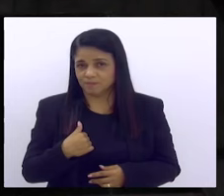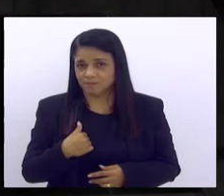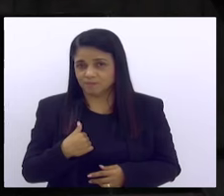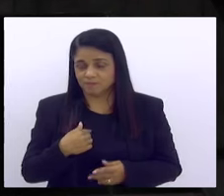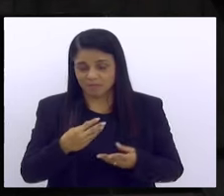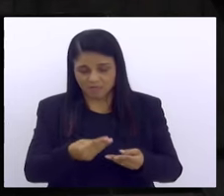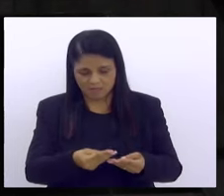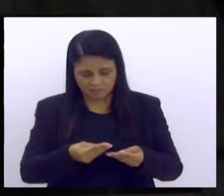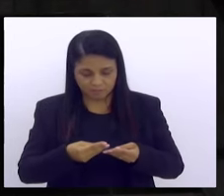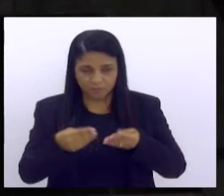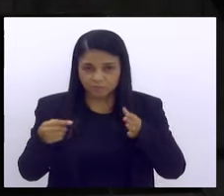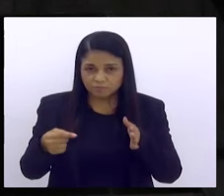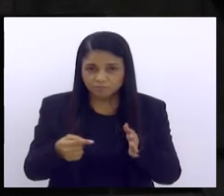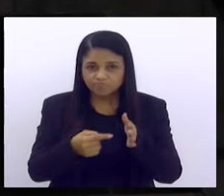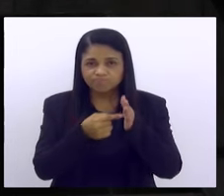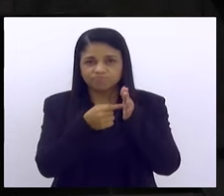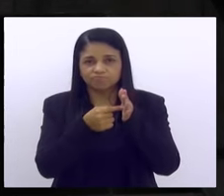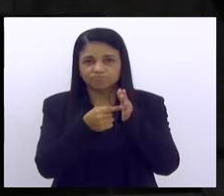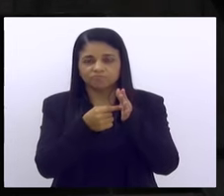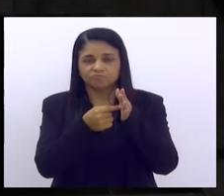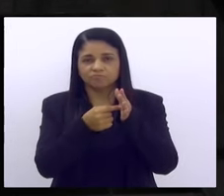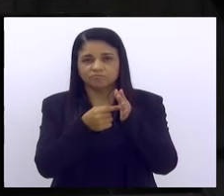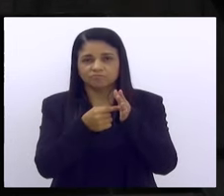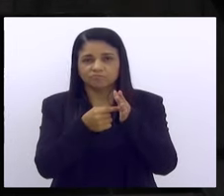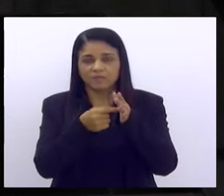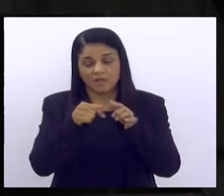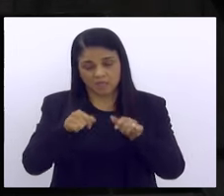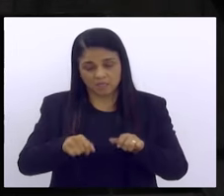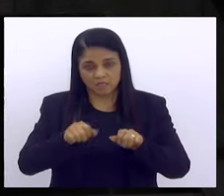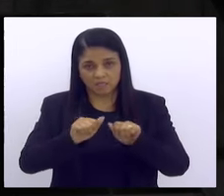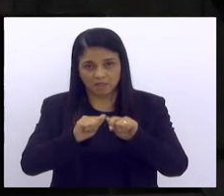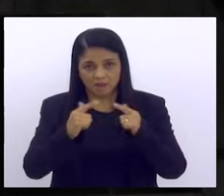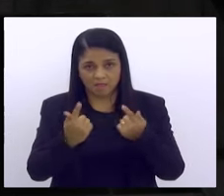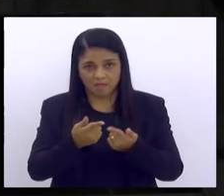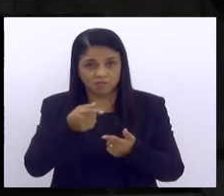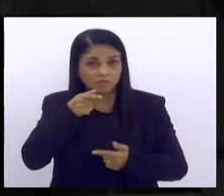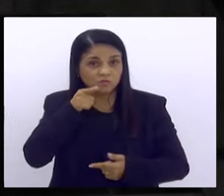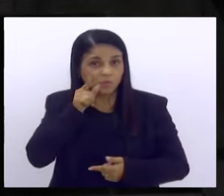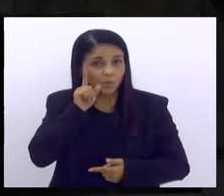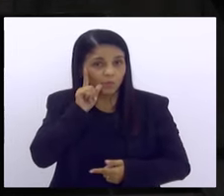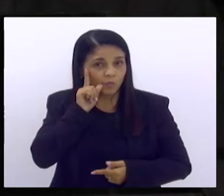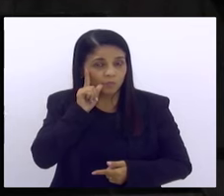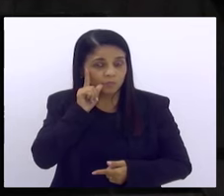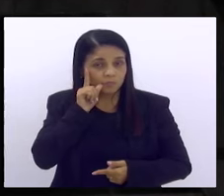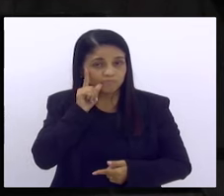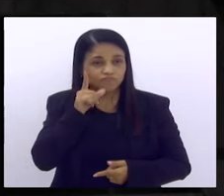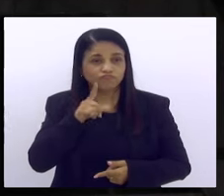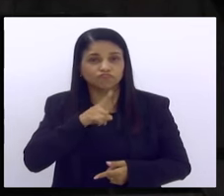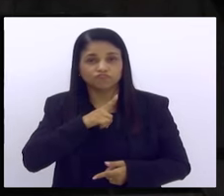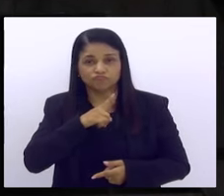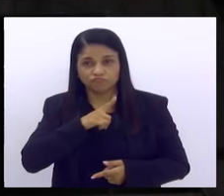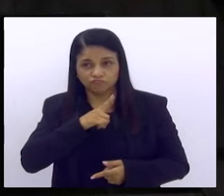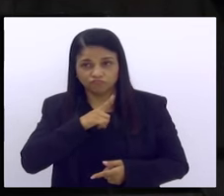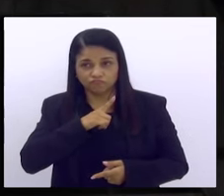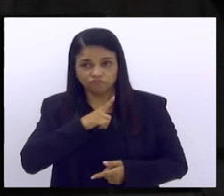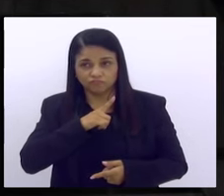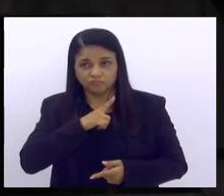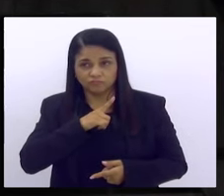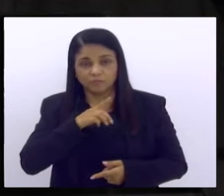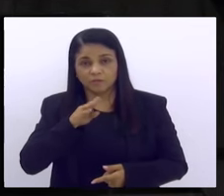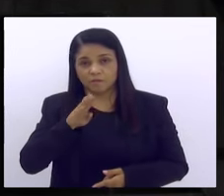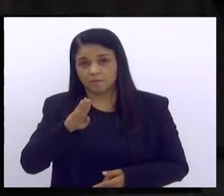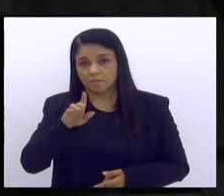Recebemos uma denúncia, enquanto estávamos ainda aqui na Alerge, de que havia uma